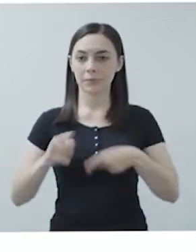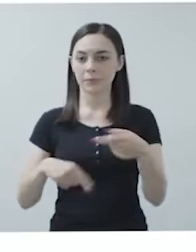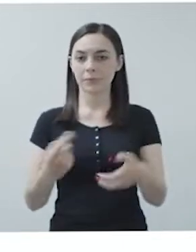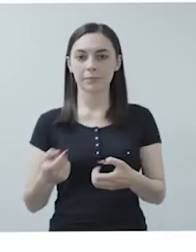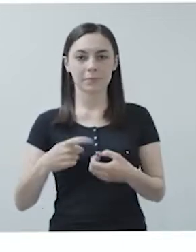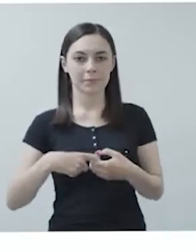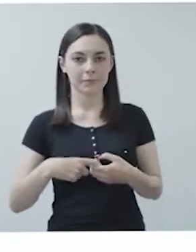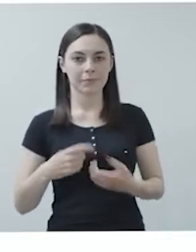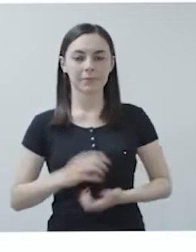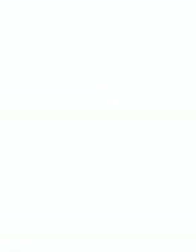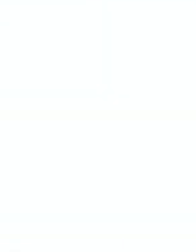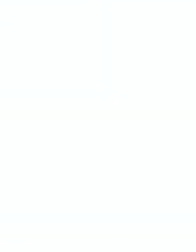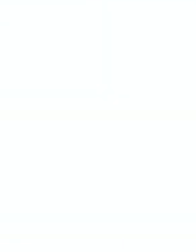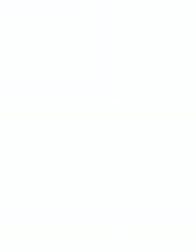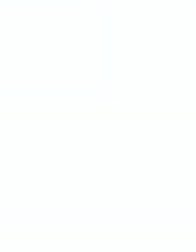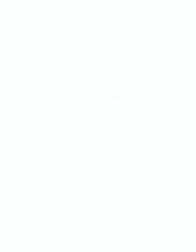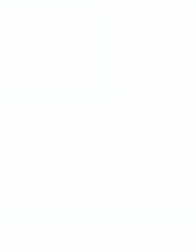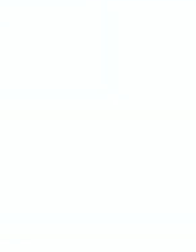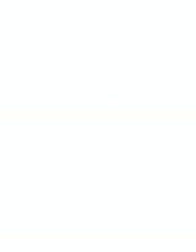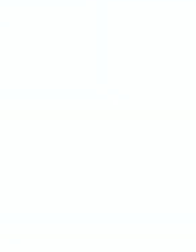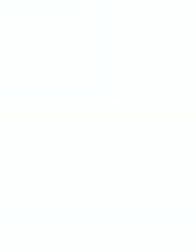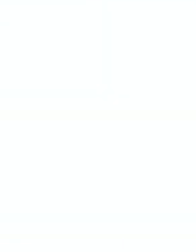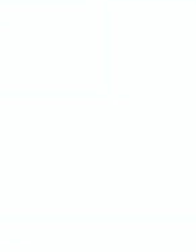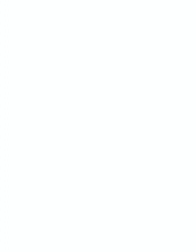eu volto.